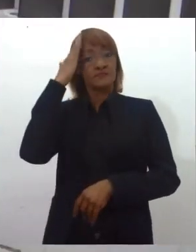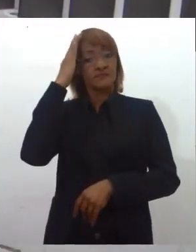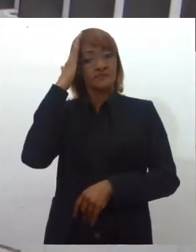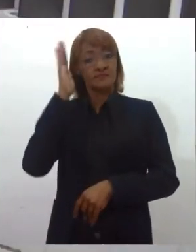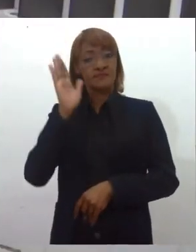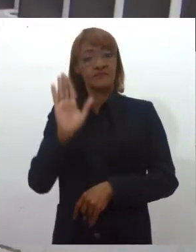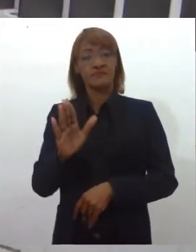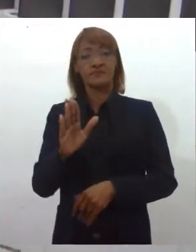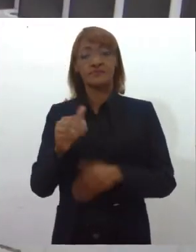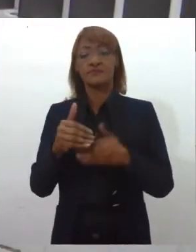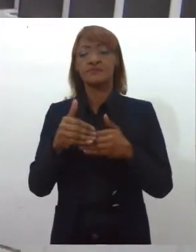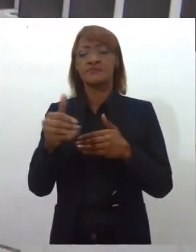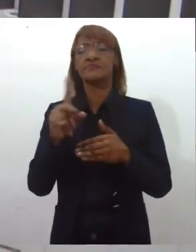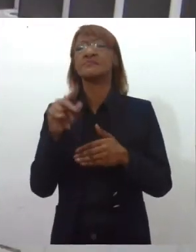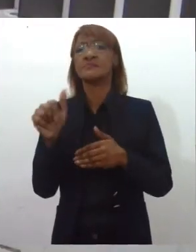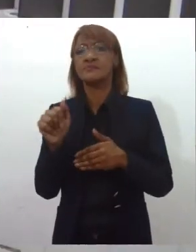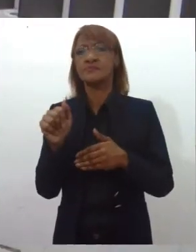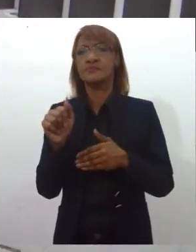de inscrição vai até quando?